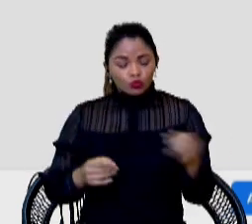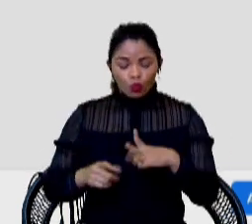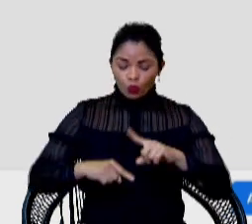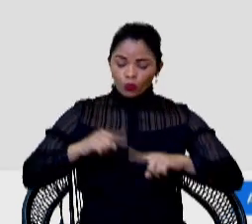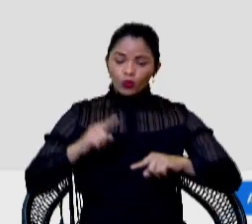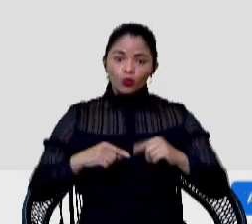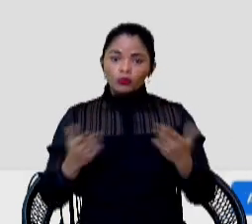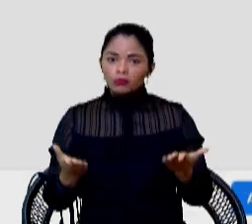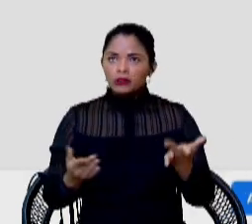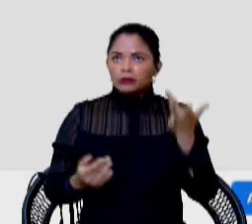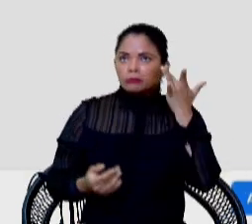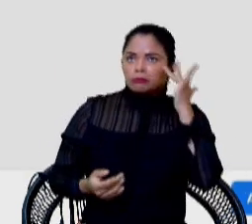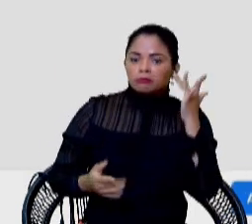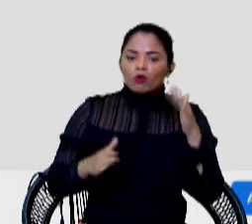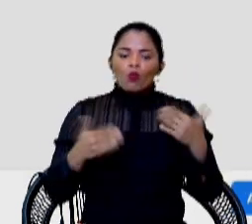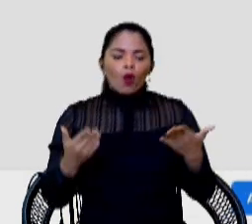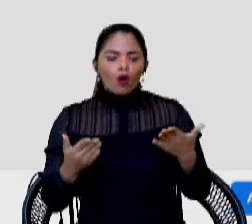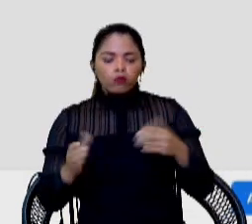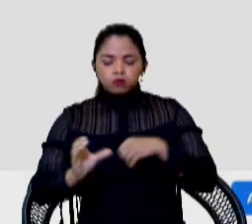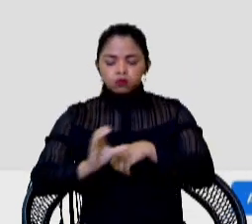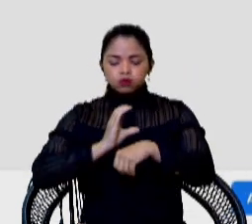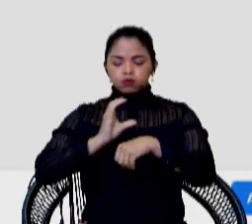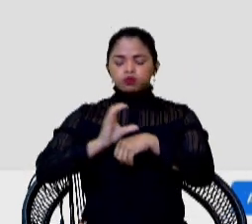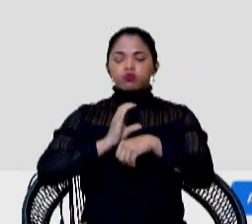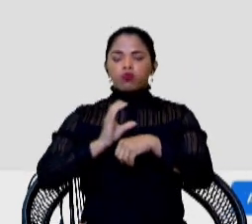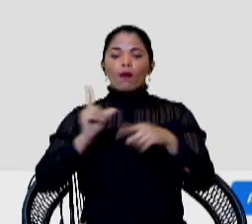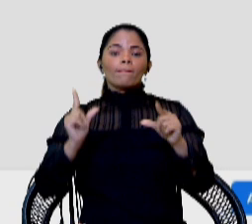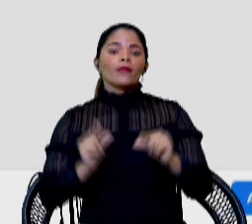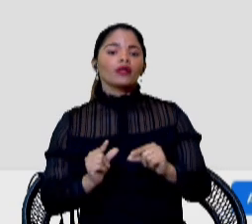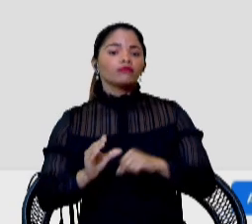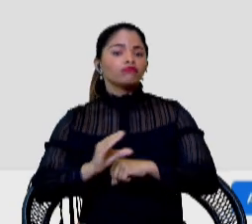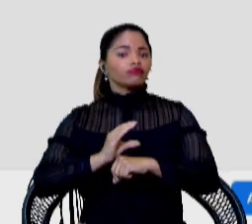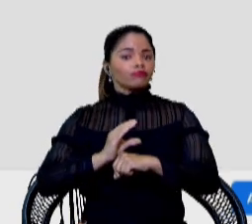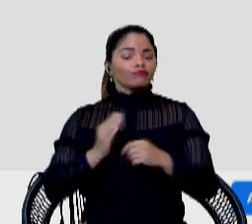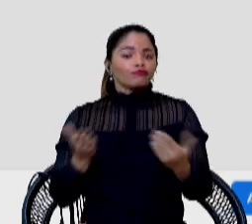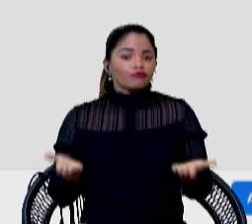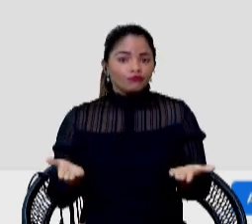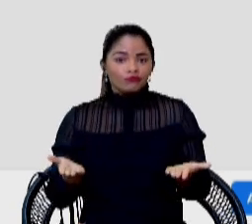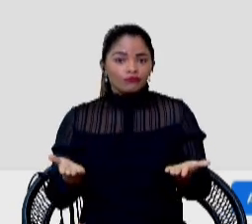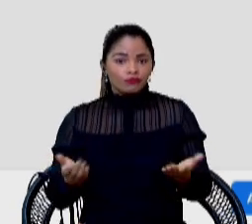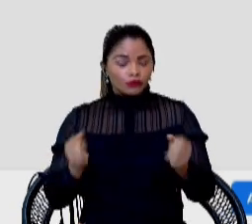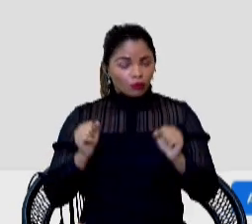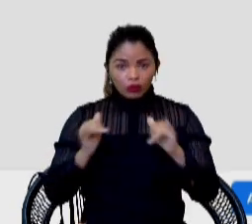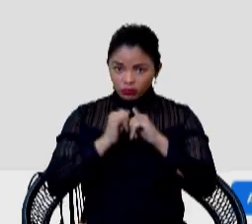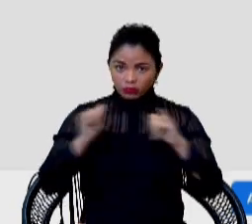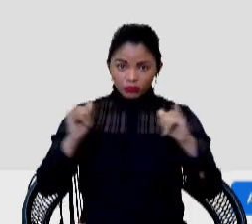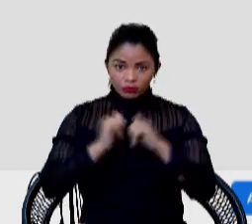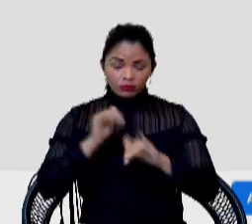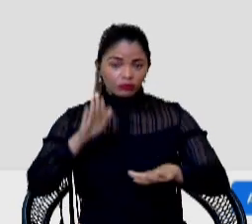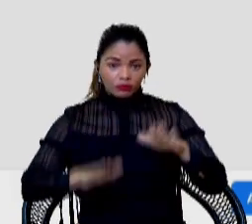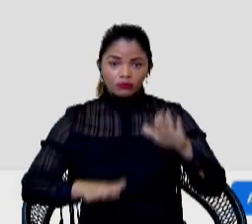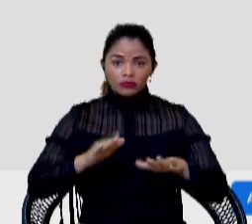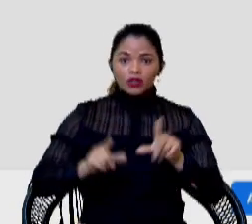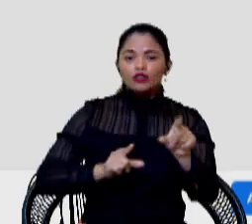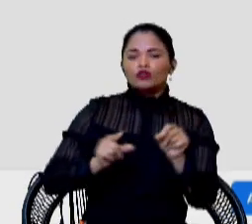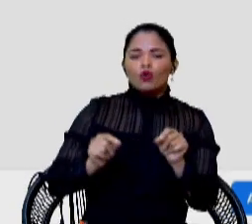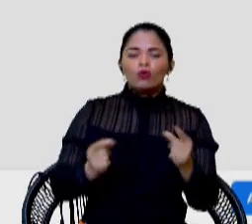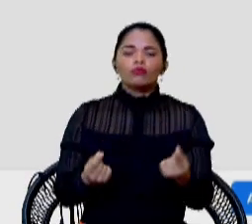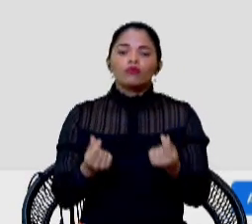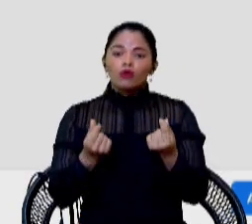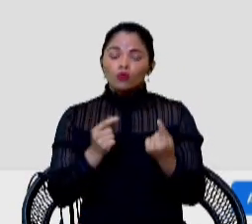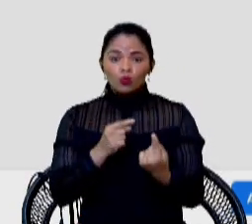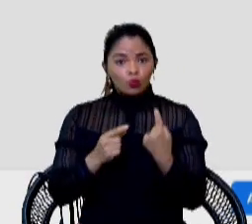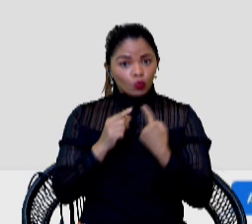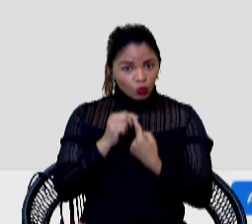qual produto pode ter mais dinheiro ou menos dinheiro. Você pode clicar em otimização de orçamento da campanha, que você vai definir um valor